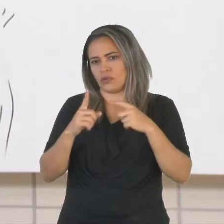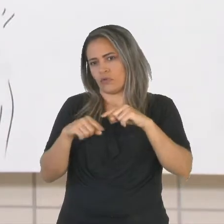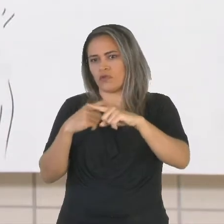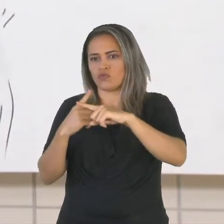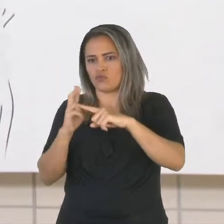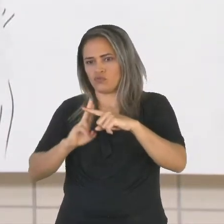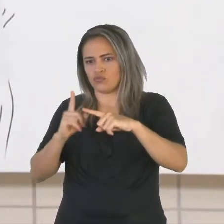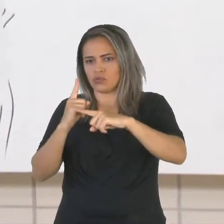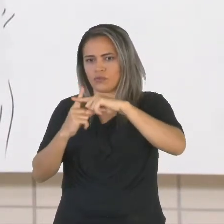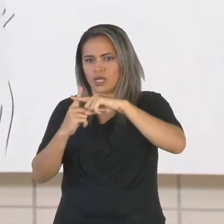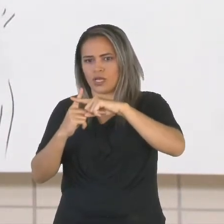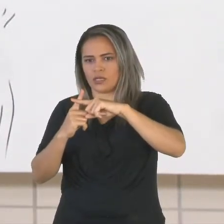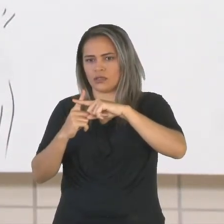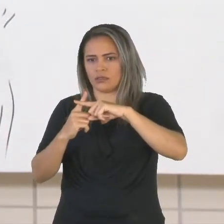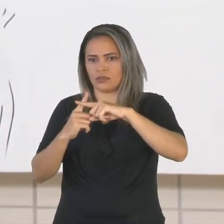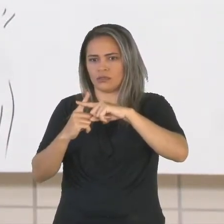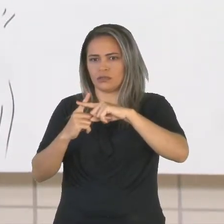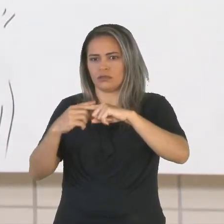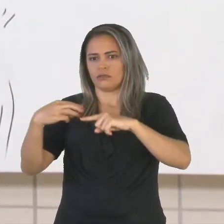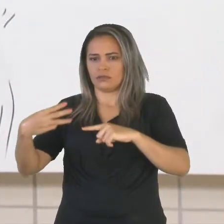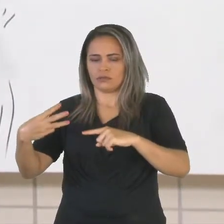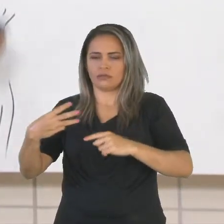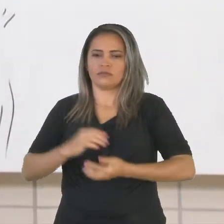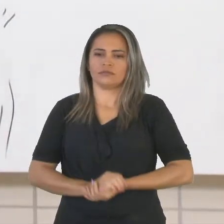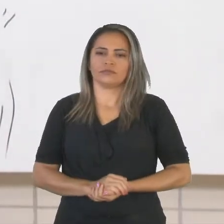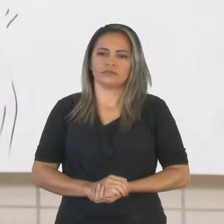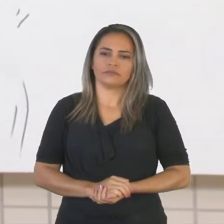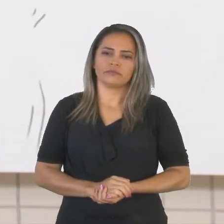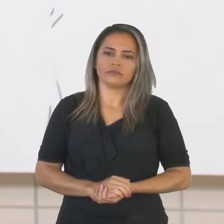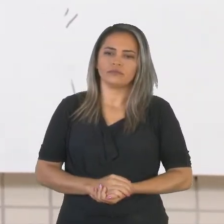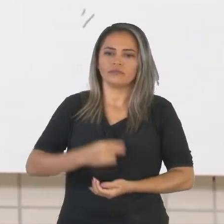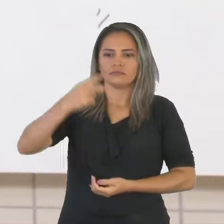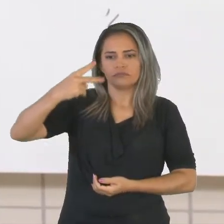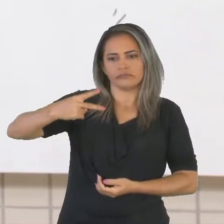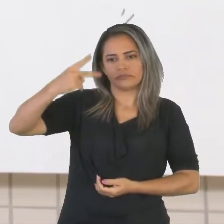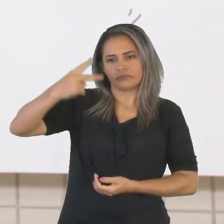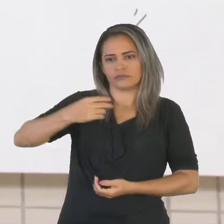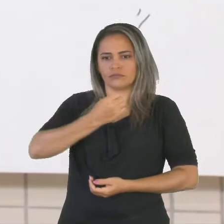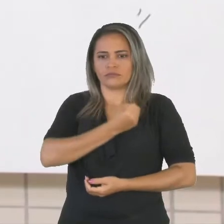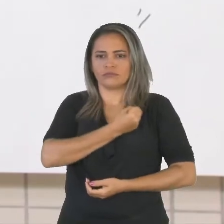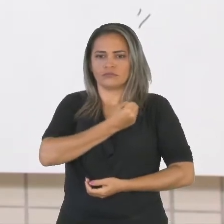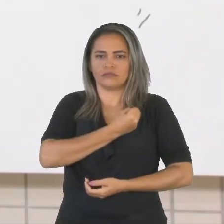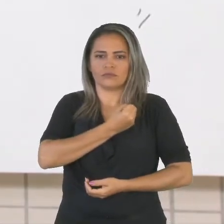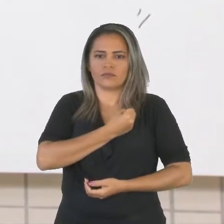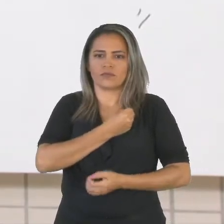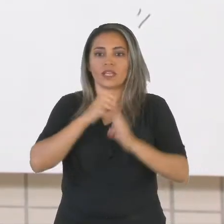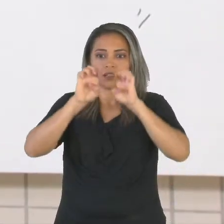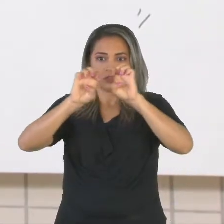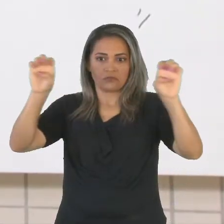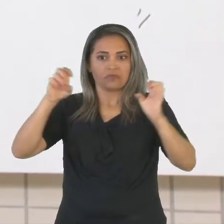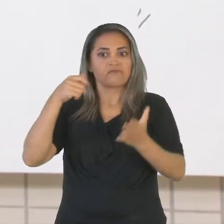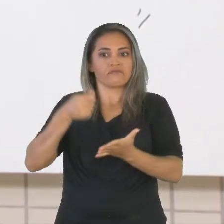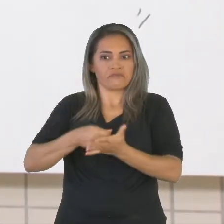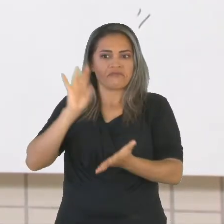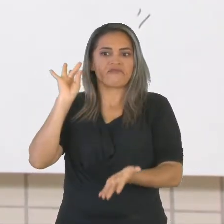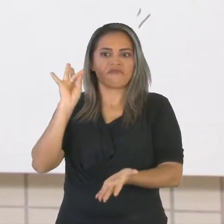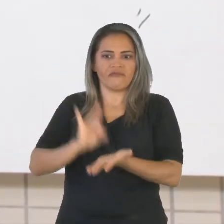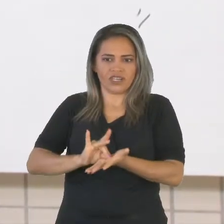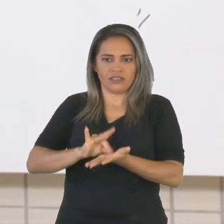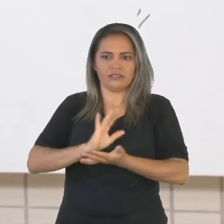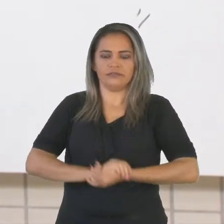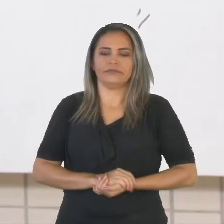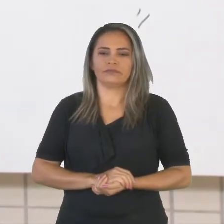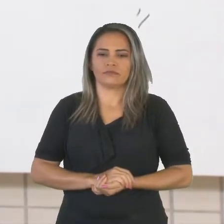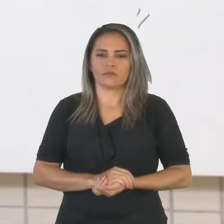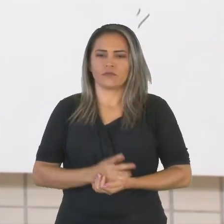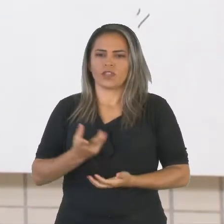Raiz quadrada de 9, 3. Então, aqui eu tenho os dois números que fazem essa equação ser verdadeira, tudo bem? Quando eu falo